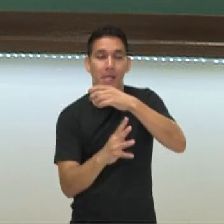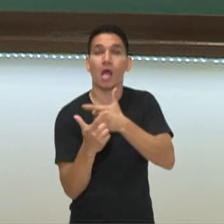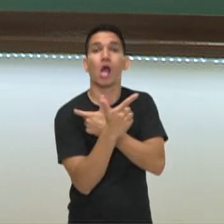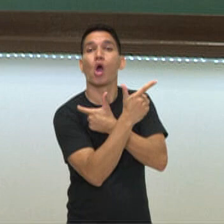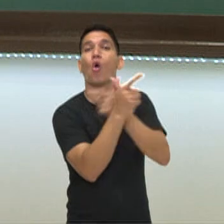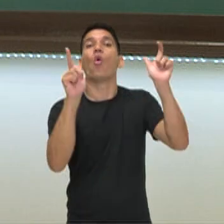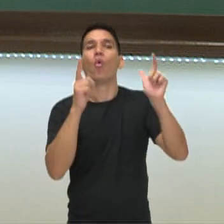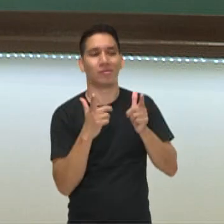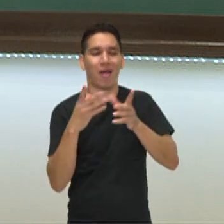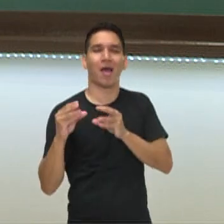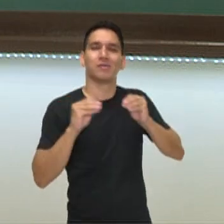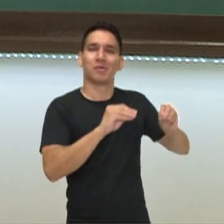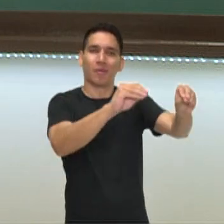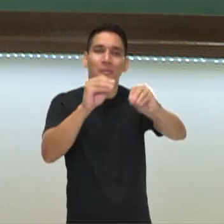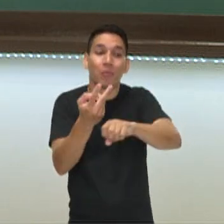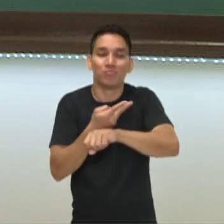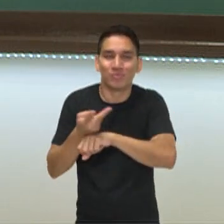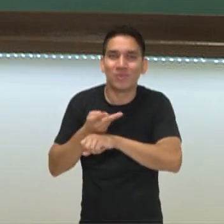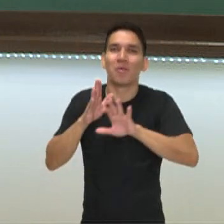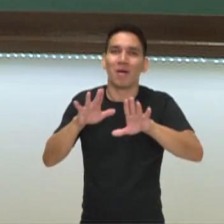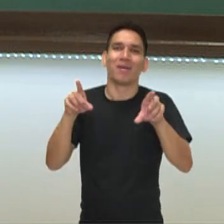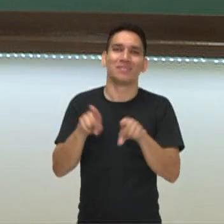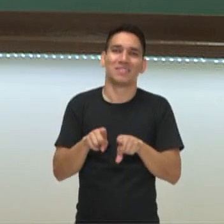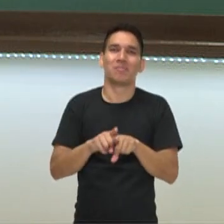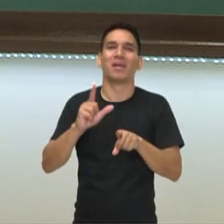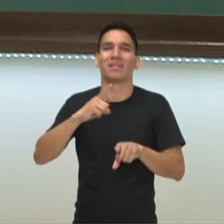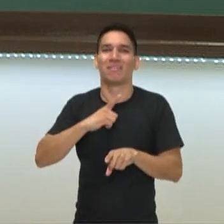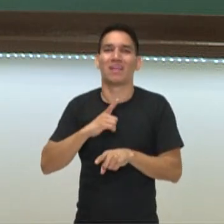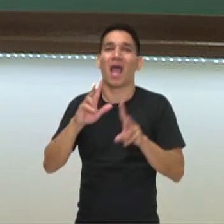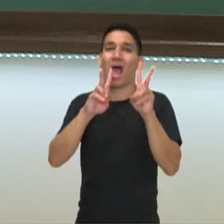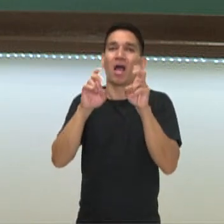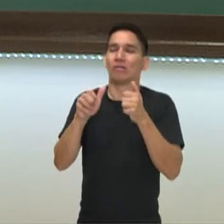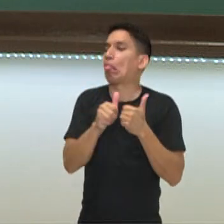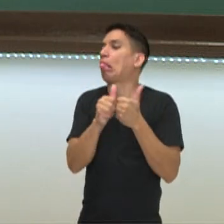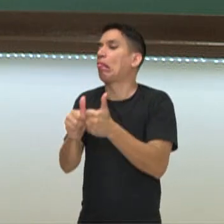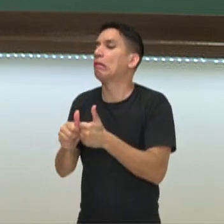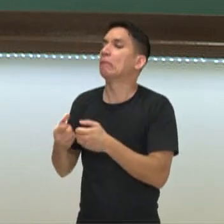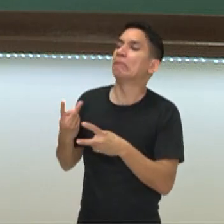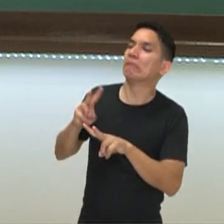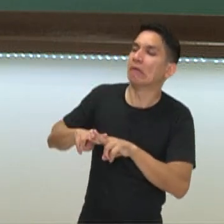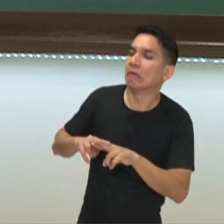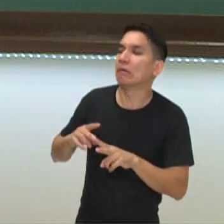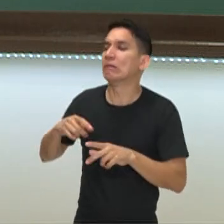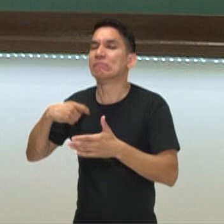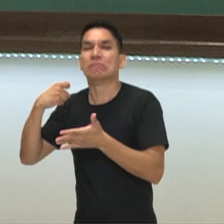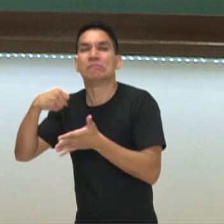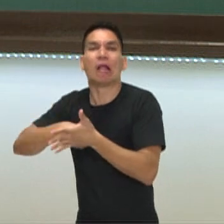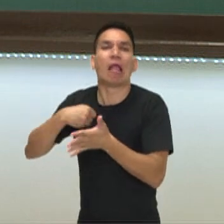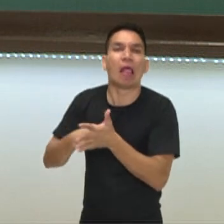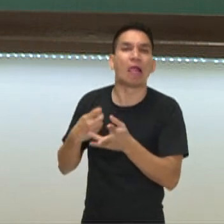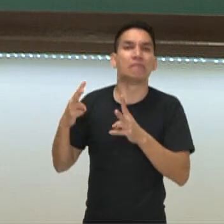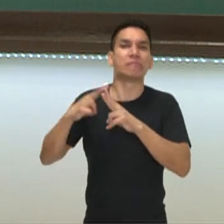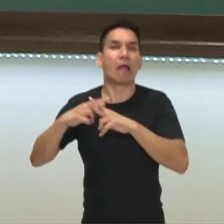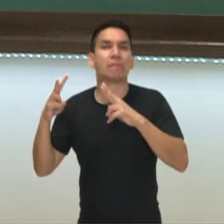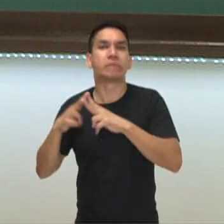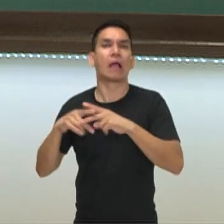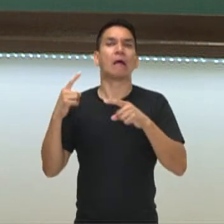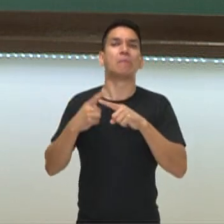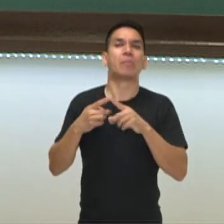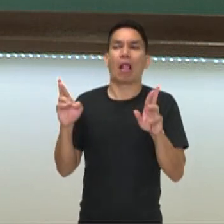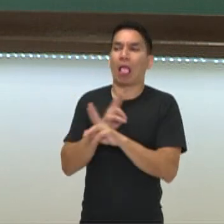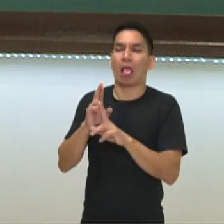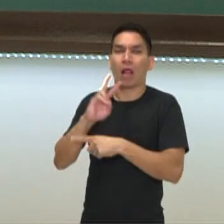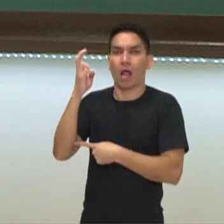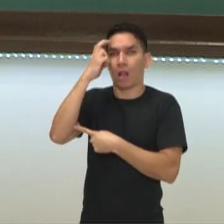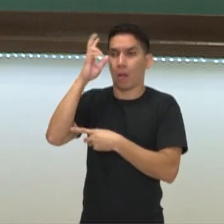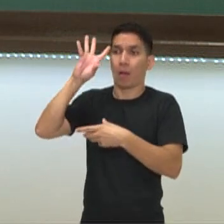áreas, buscando, mas daí tem a questão toda de perseguição, porque tem muita briga ali relacionada à cultura dentro